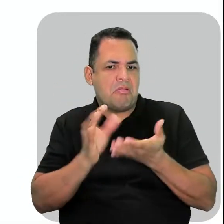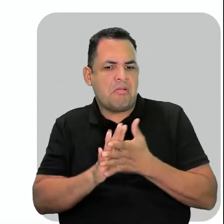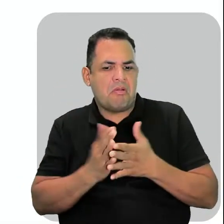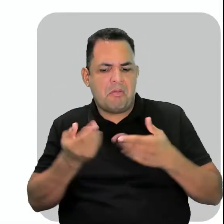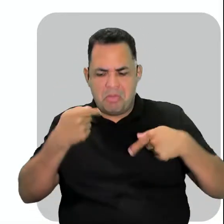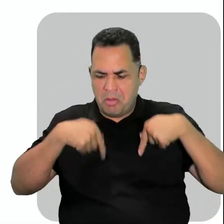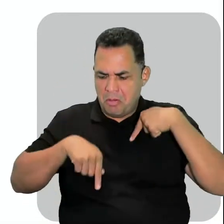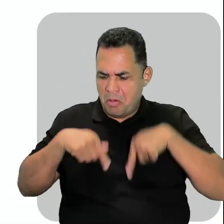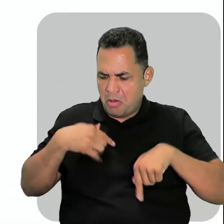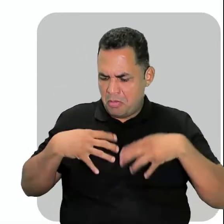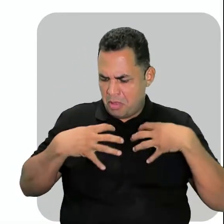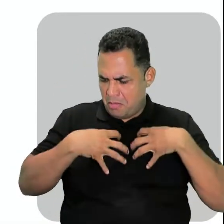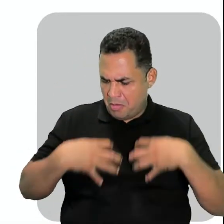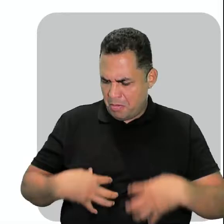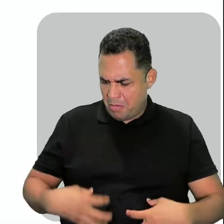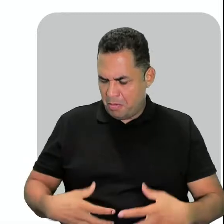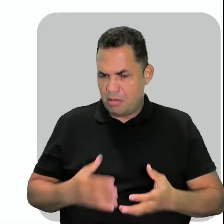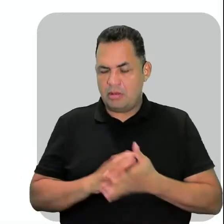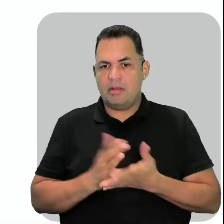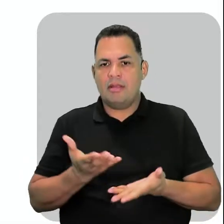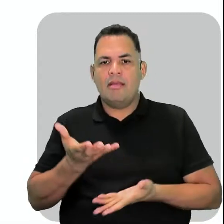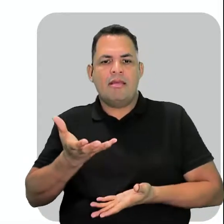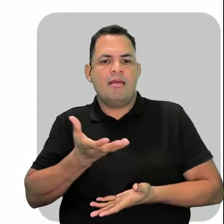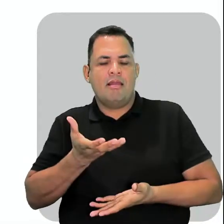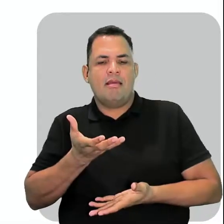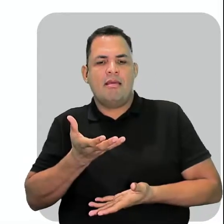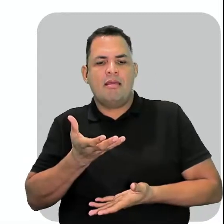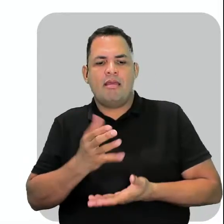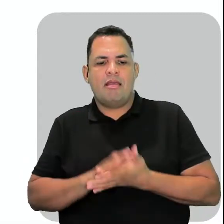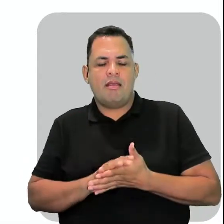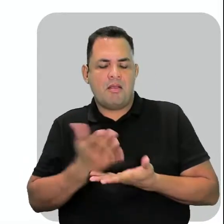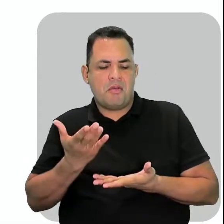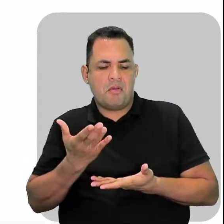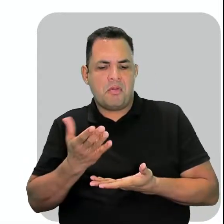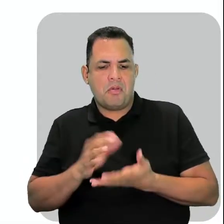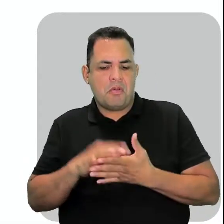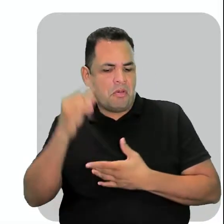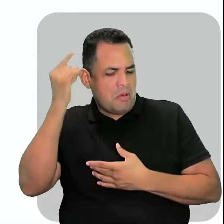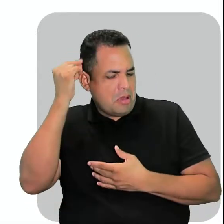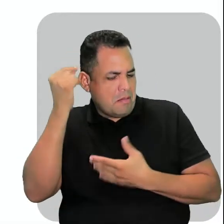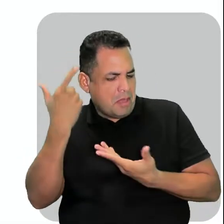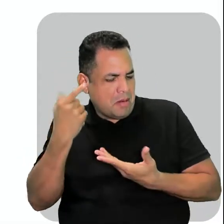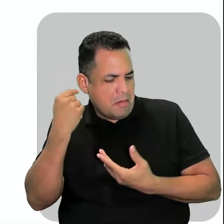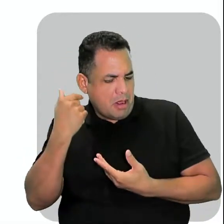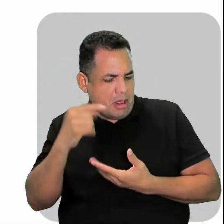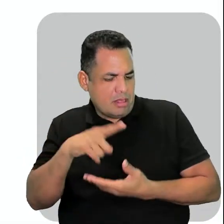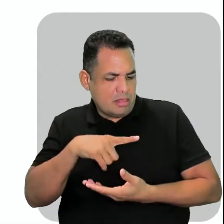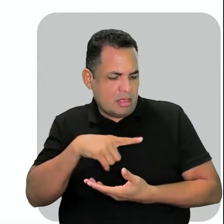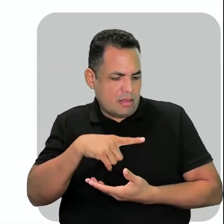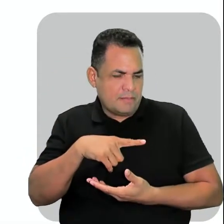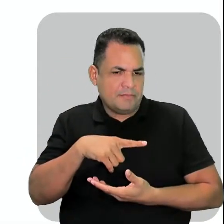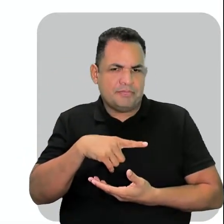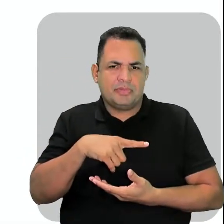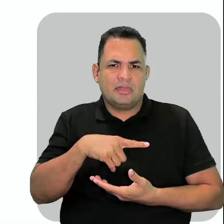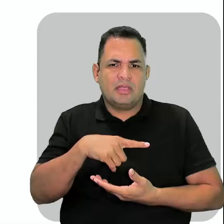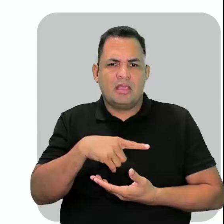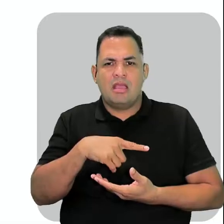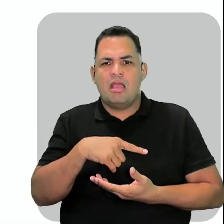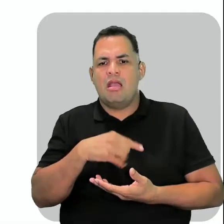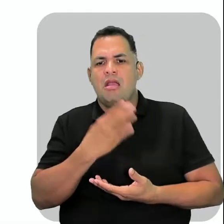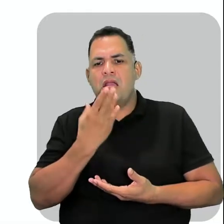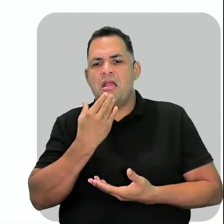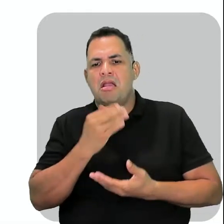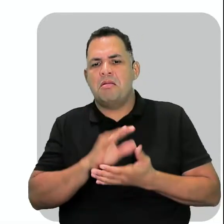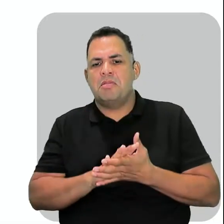teu organismo. Às vezes você quer que o cabelo cresça, que o cabelo pare de cair, mas você tem uma alimentação que é pobre